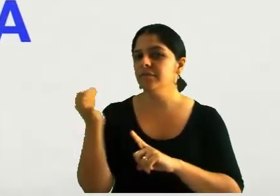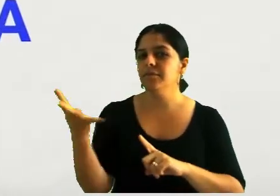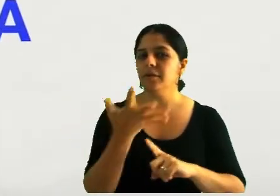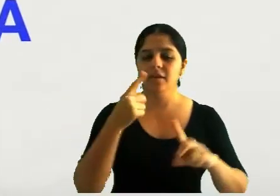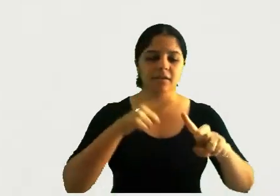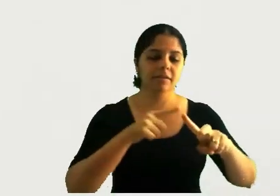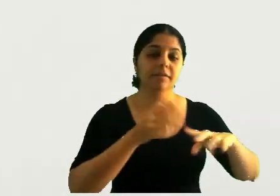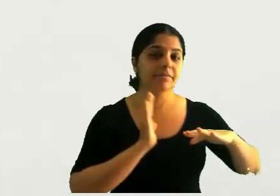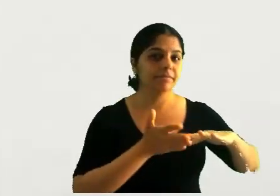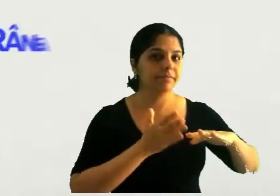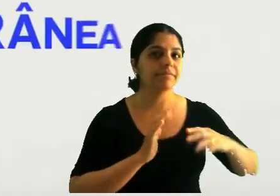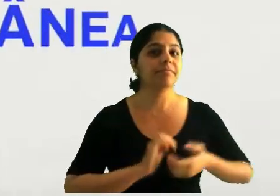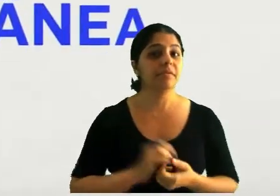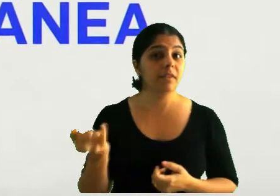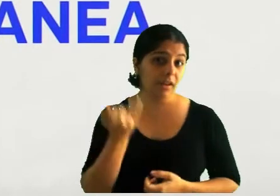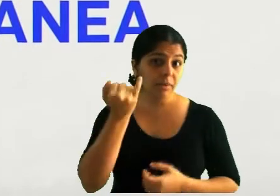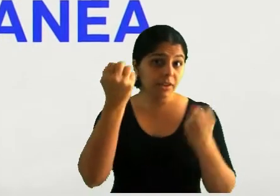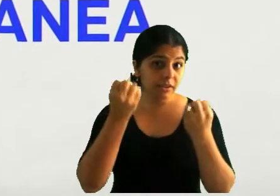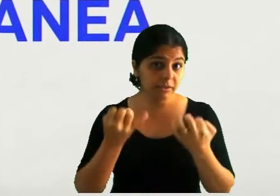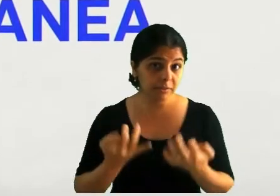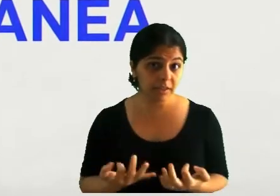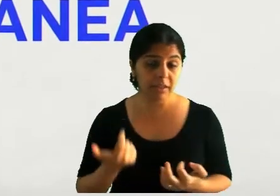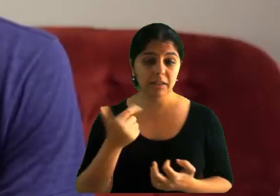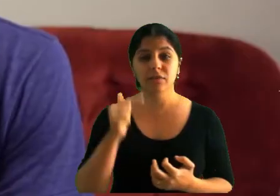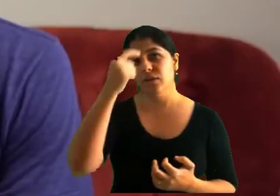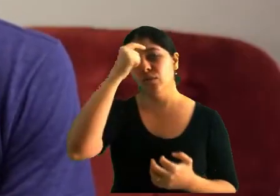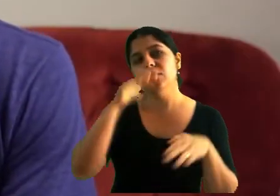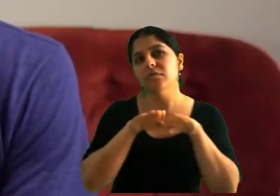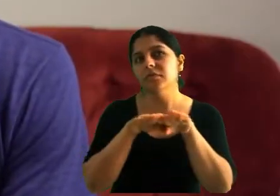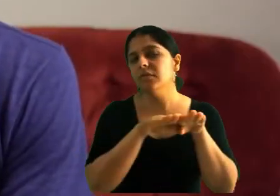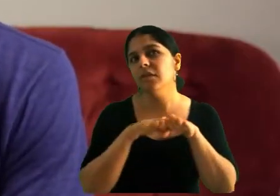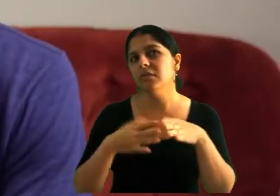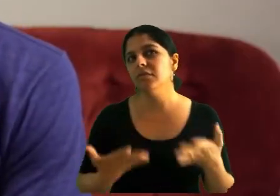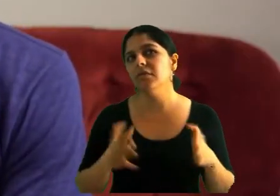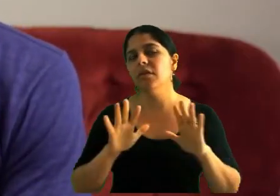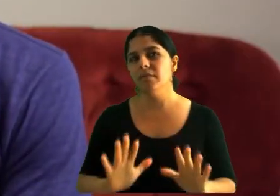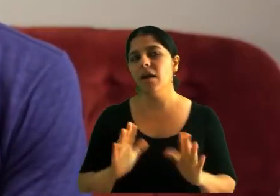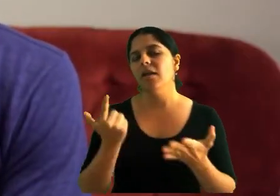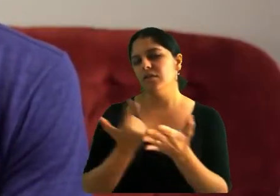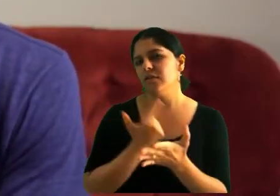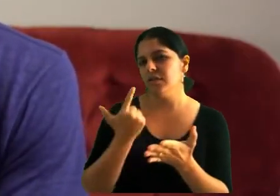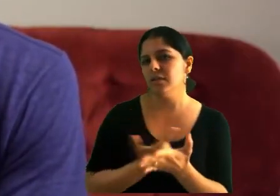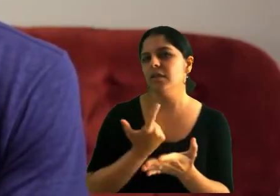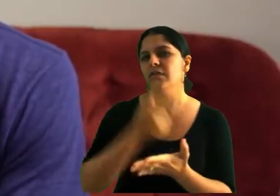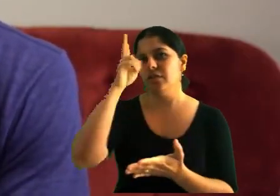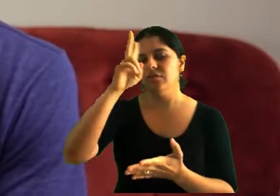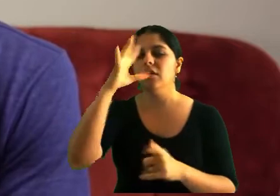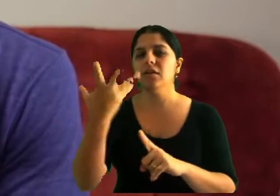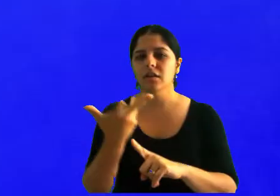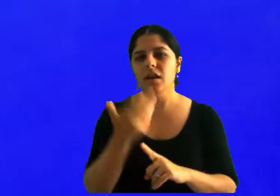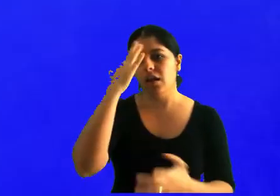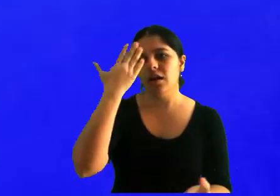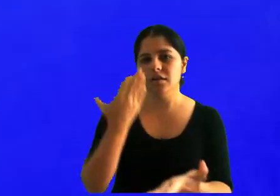arte moderna e arte contemporânea. É importante dizer que não existe um consenso sobre isso, mas a maioria dos livros de